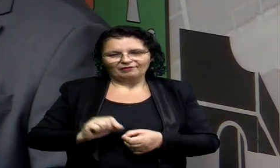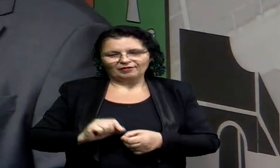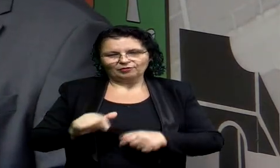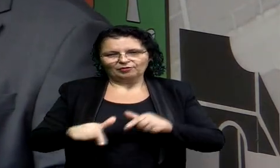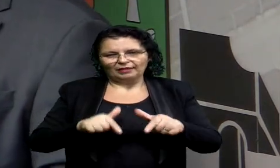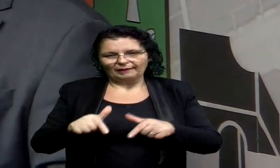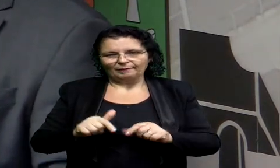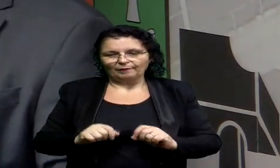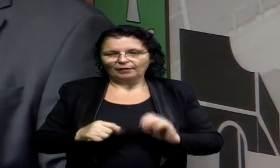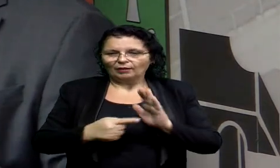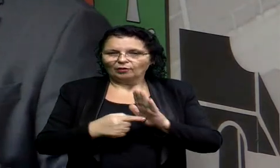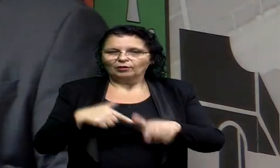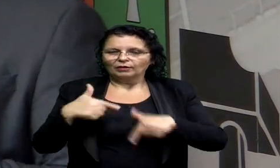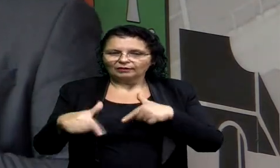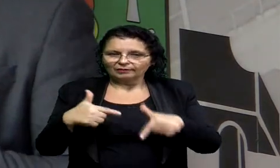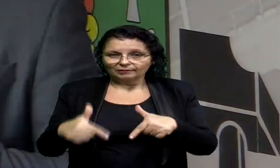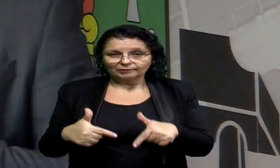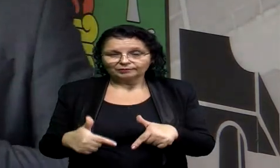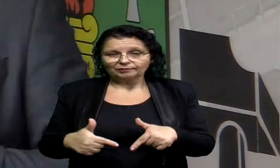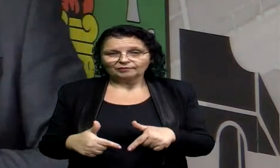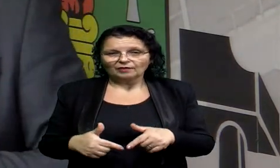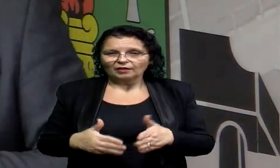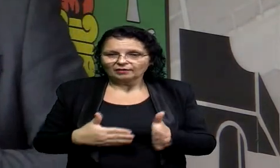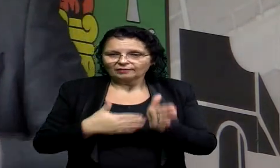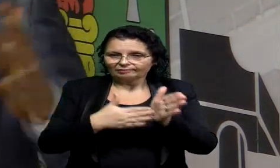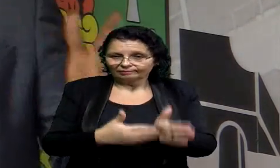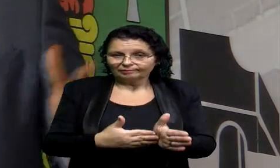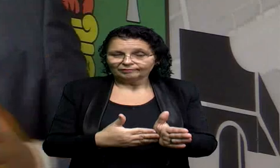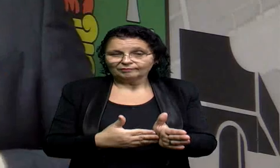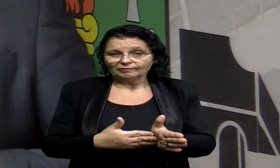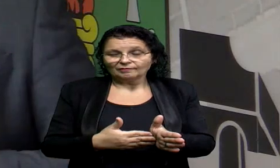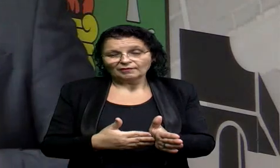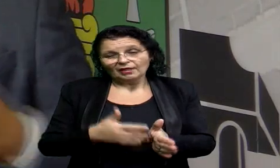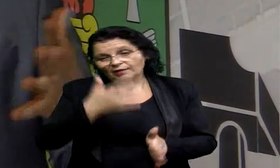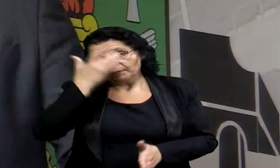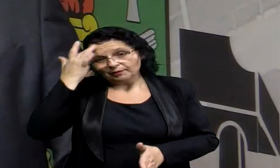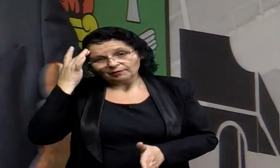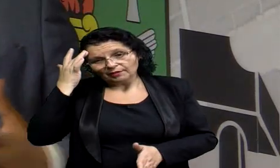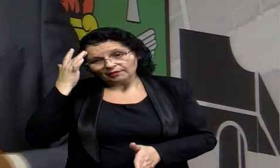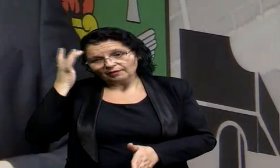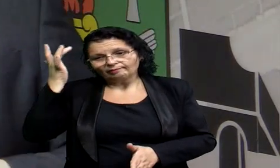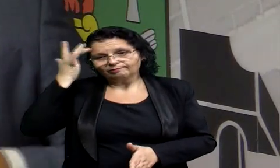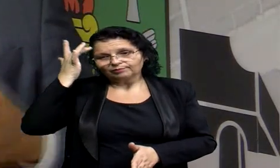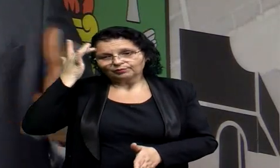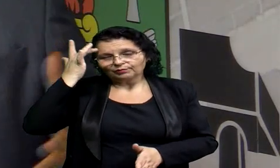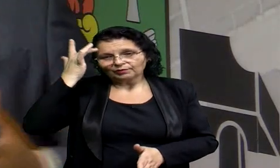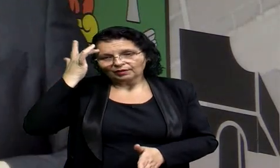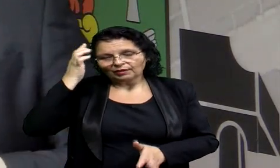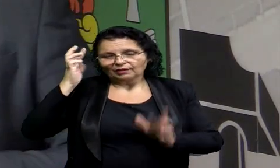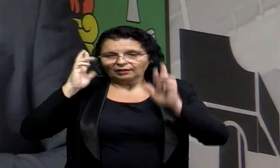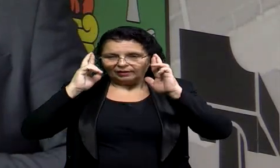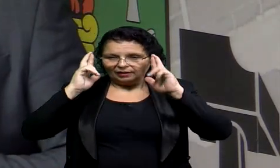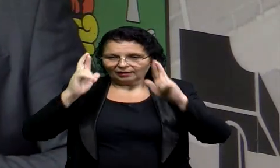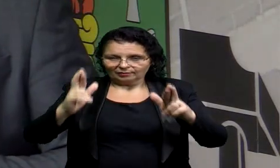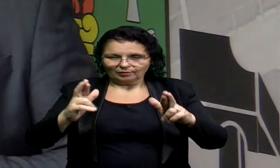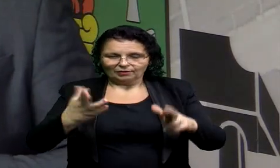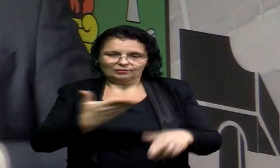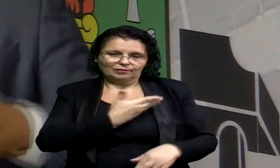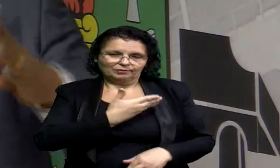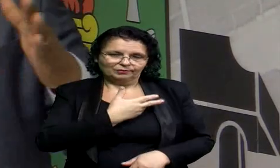que foi lá que trabalhou e que se dedicou Espero que essas pessoas tenham consciência e respeite os colegas